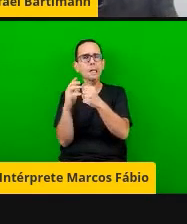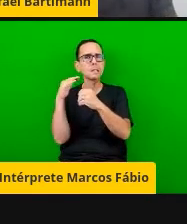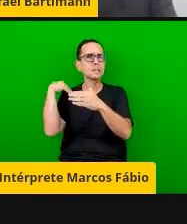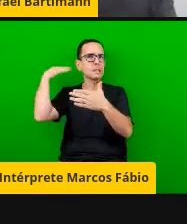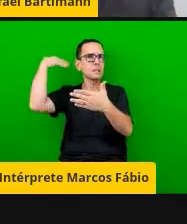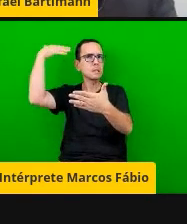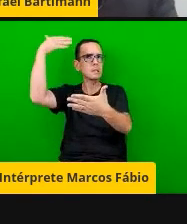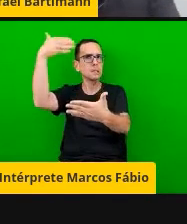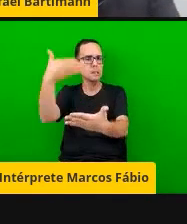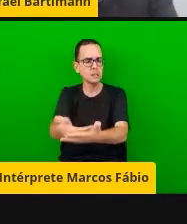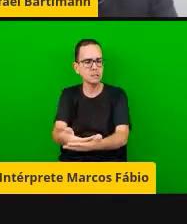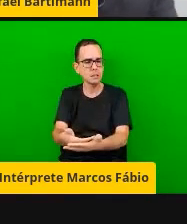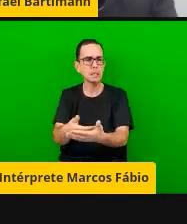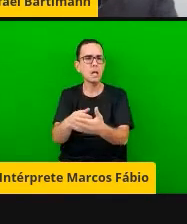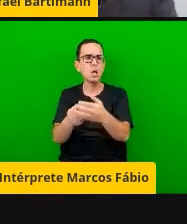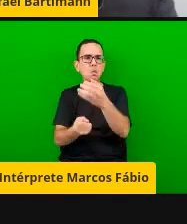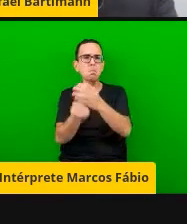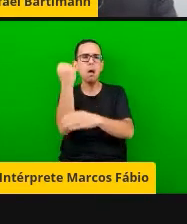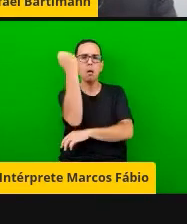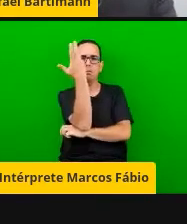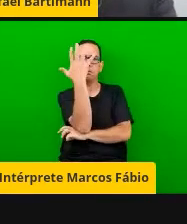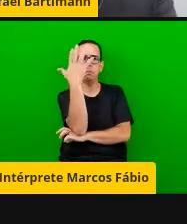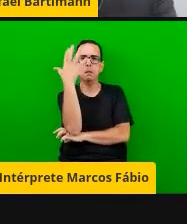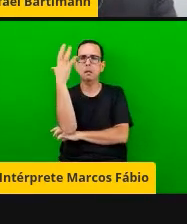aí onde as armas de fogo ainda não existiam,